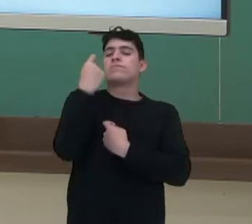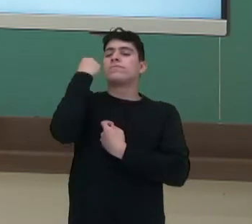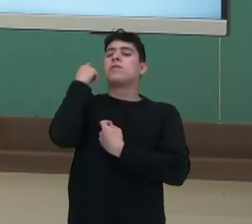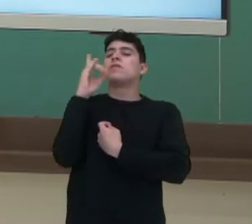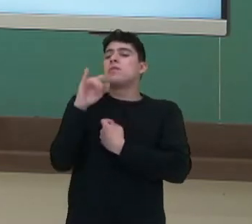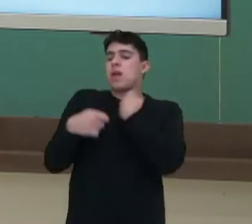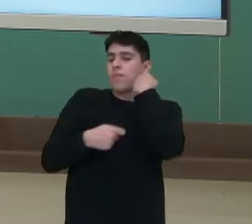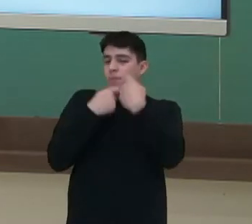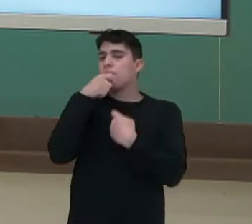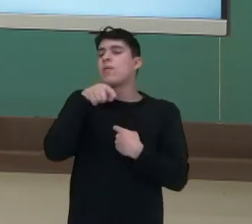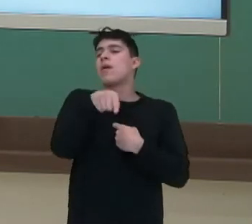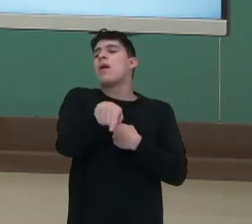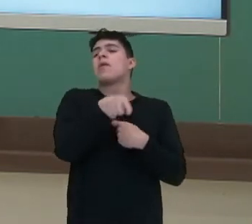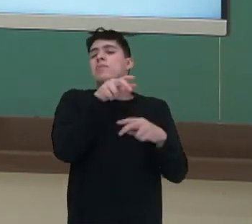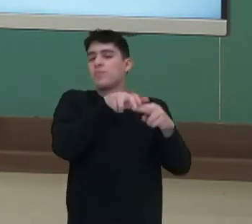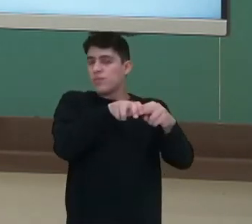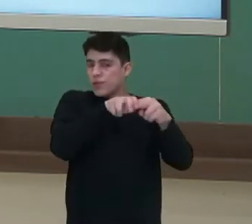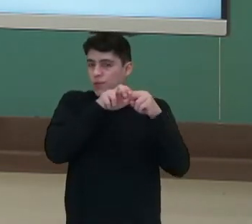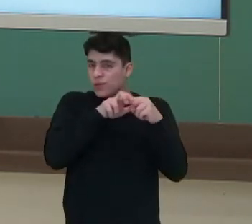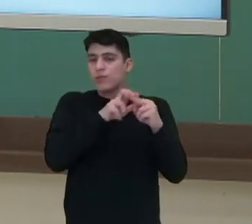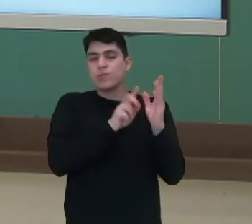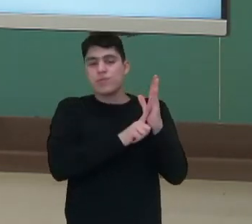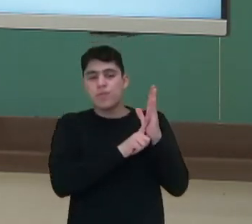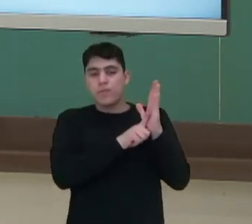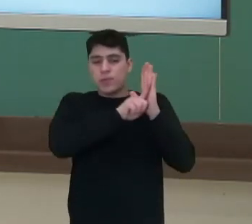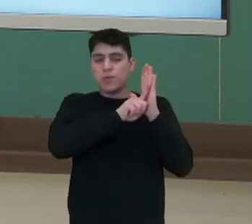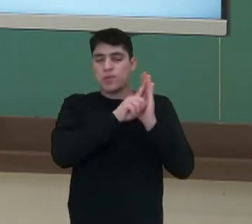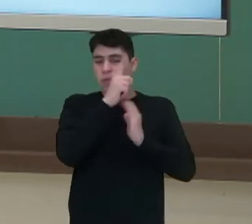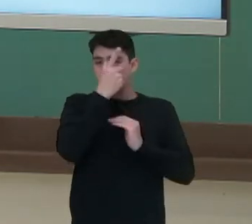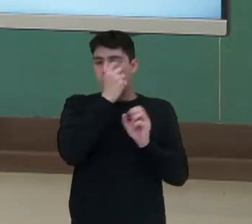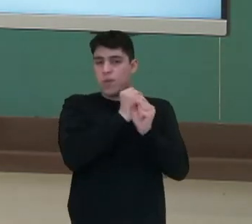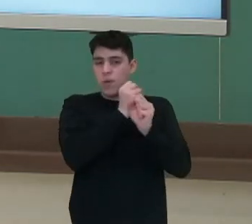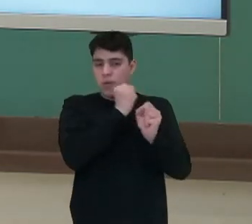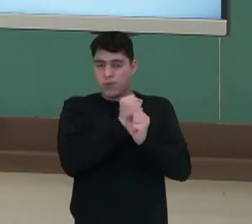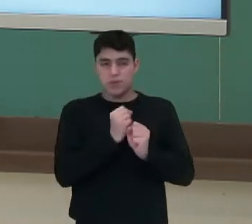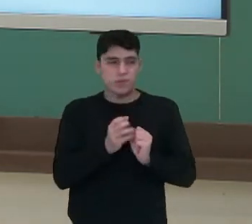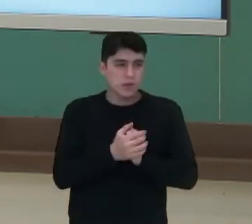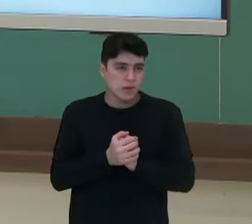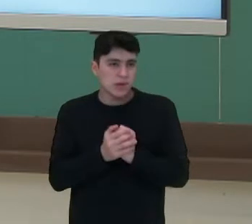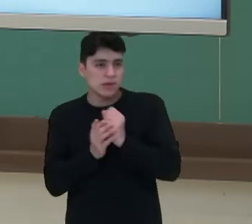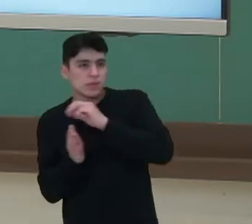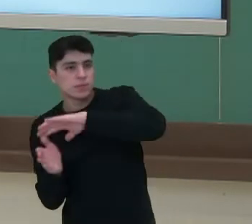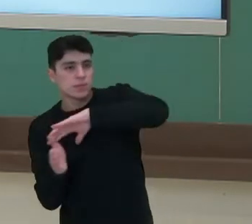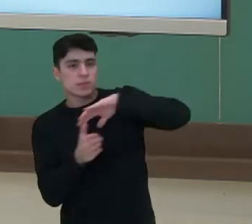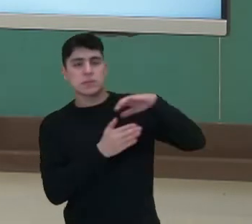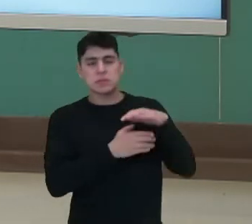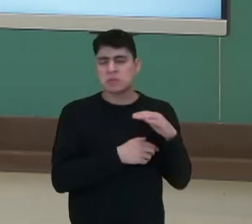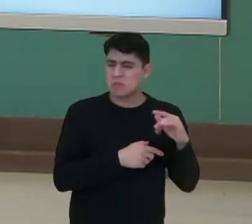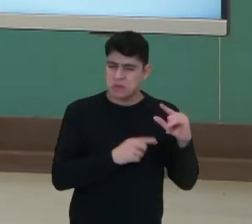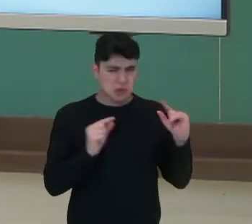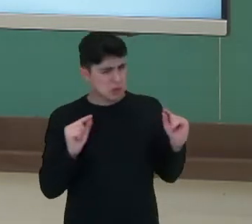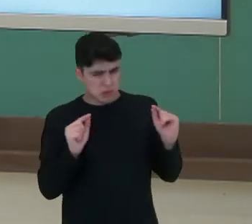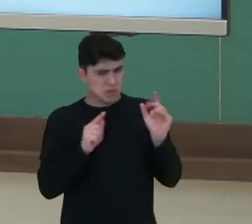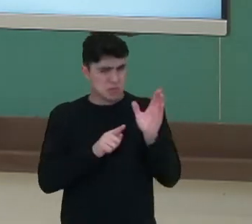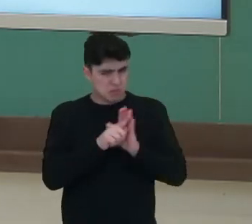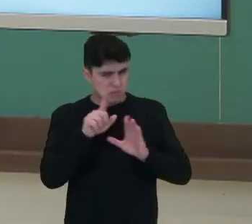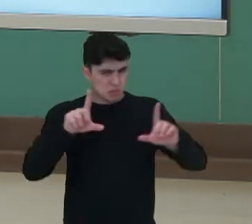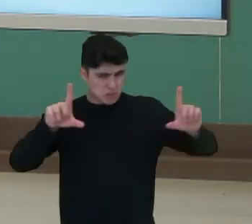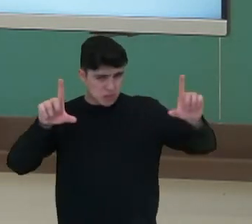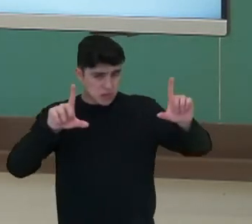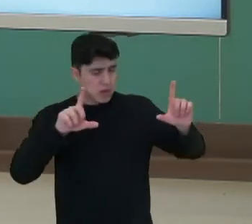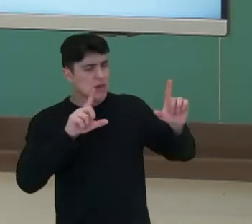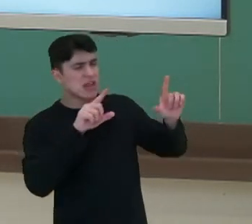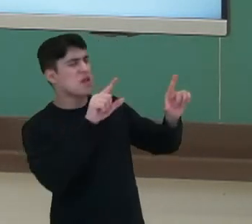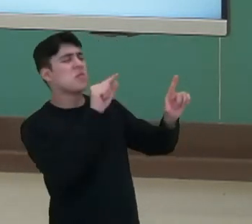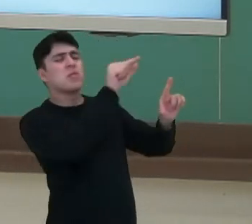uma situação. Agora vem a pergunta. Pergunta número 1. Qual é então a mensagem transmitida pela charge?